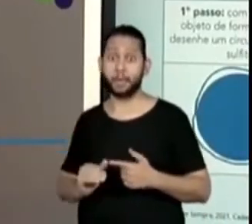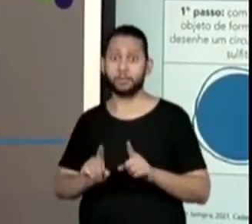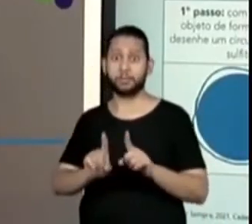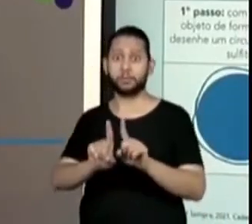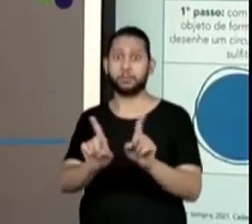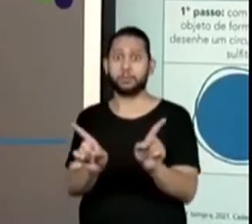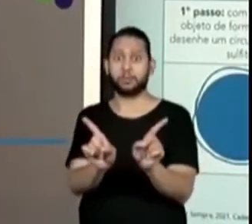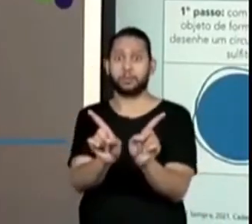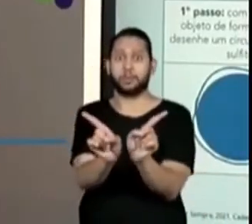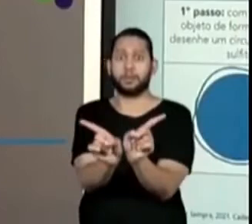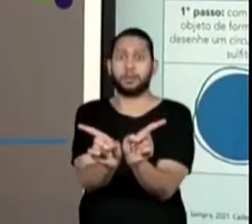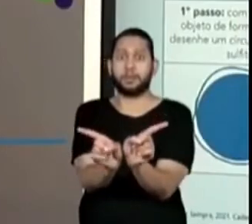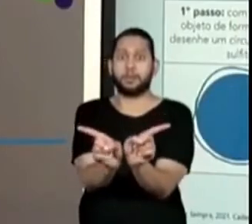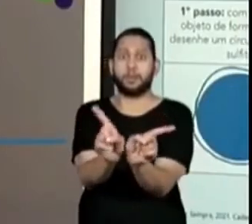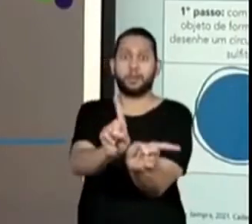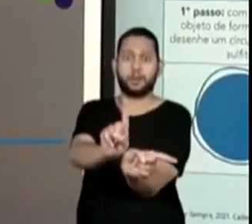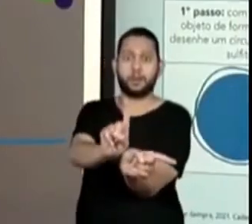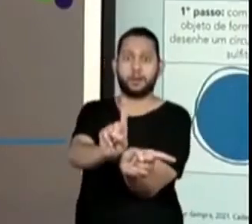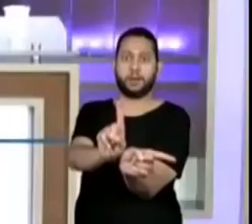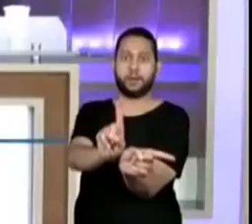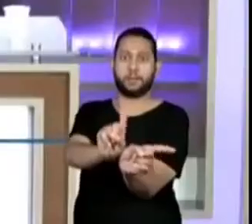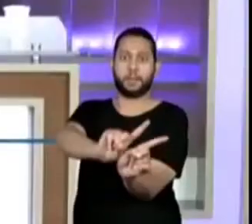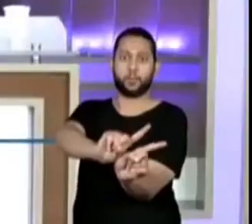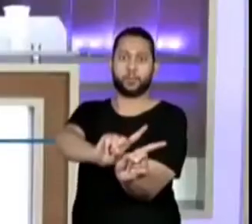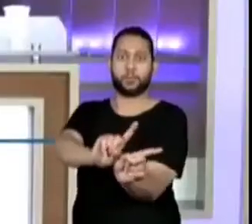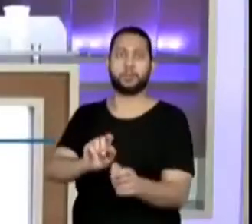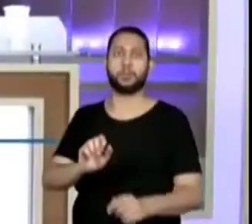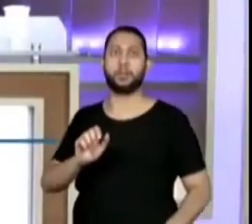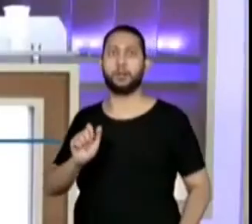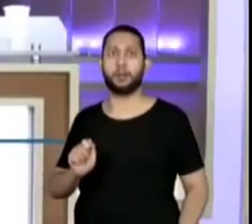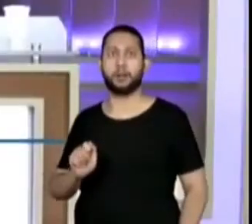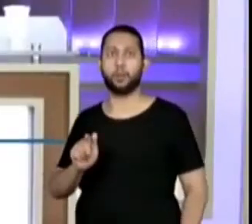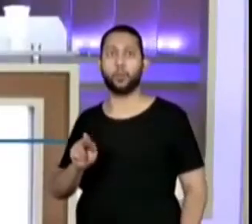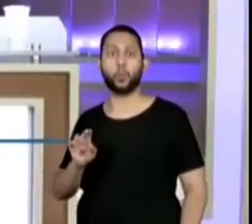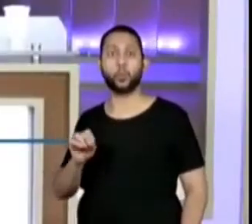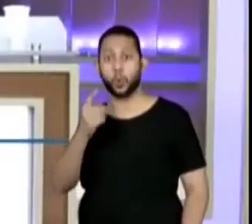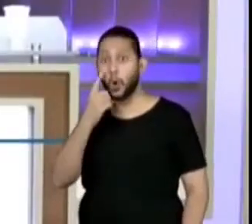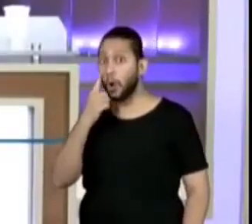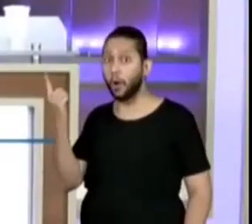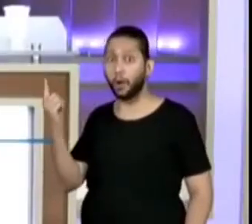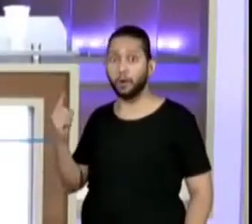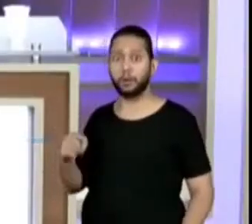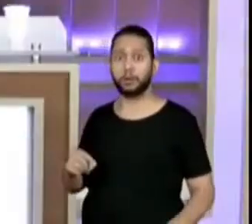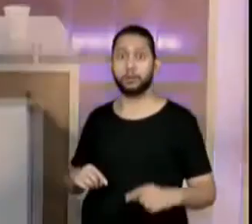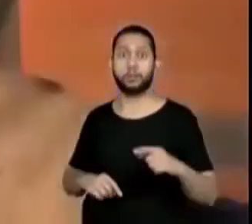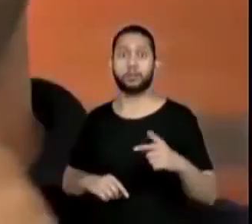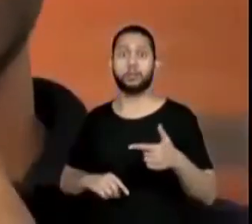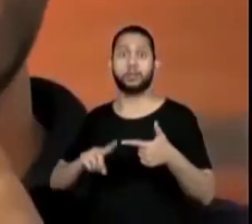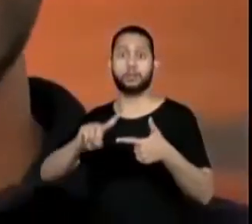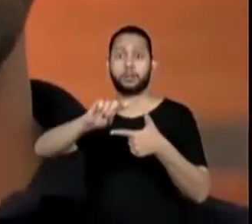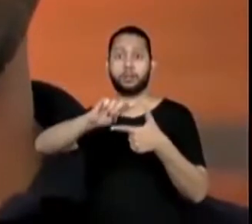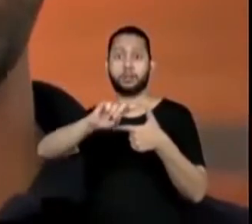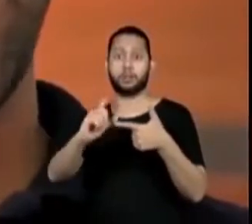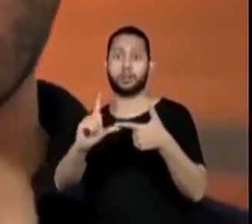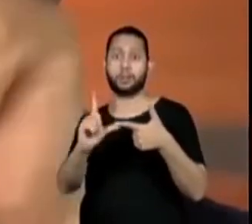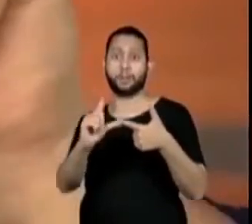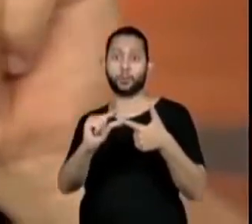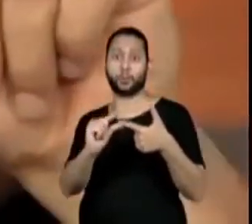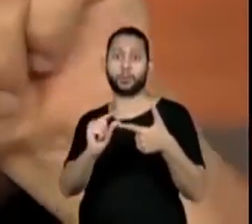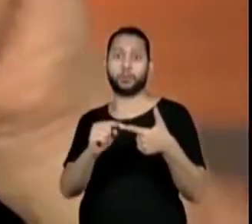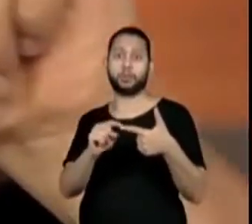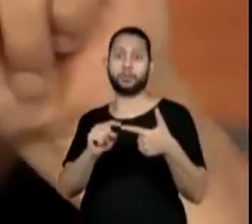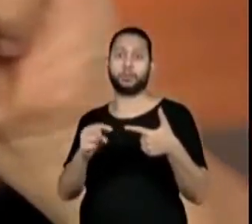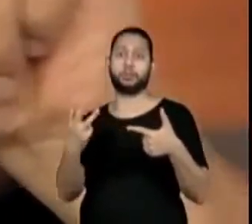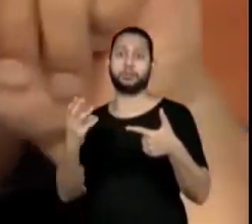ângulo agudo, que seria, por exemplo, essa ponta aqui, ó. Ele tem menos que 90 graus, só tem 30. Esse é